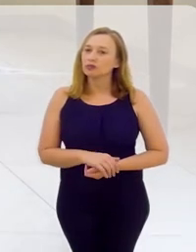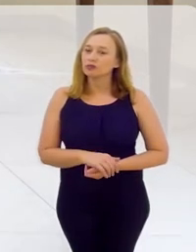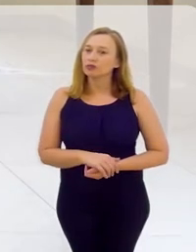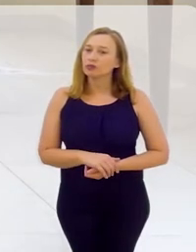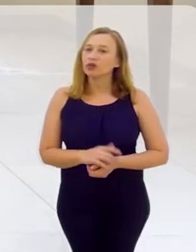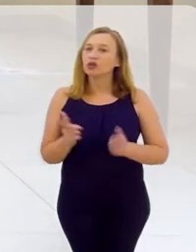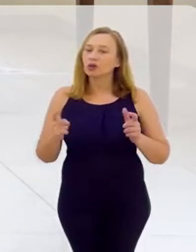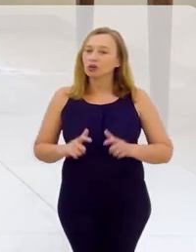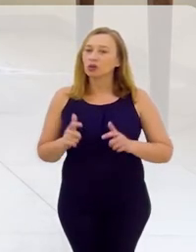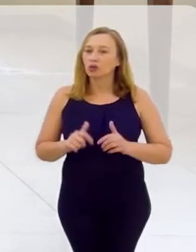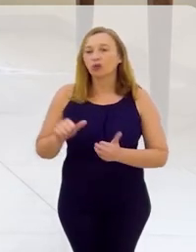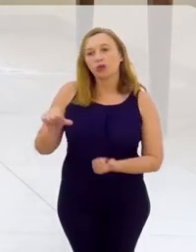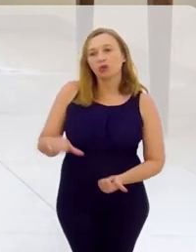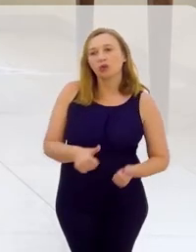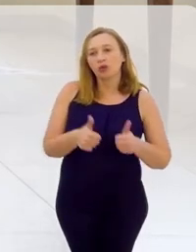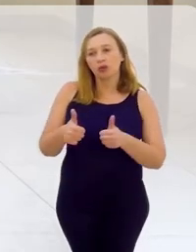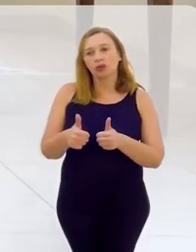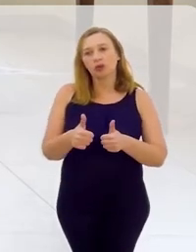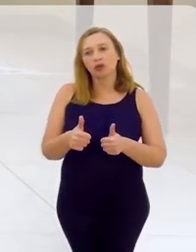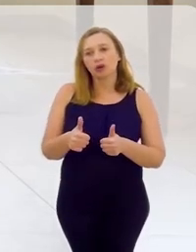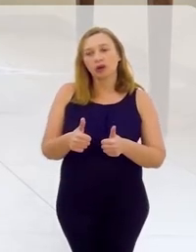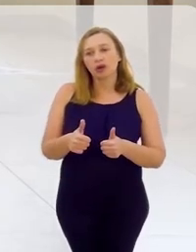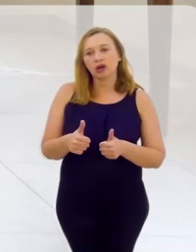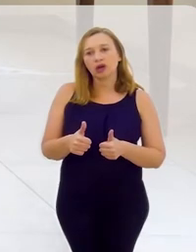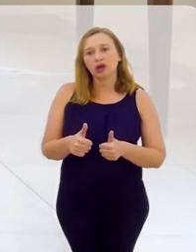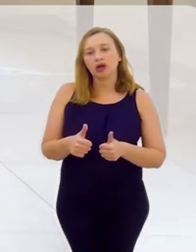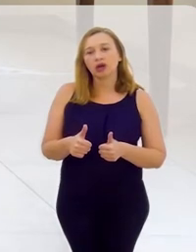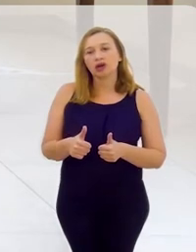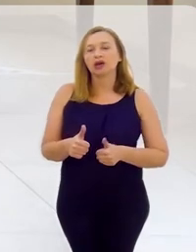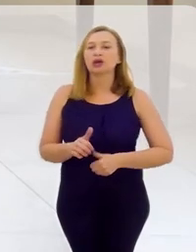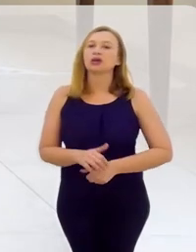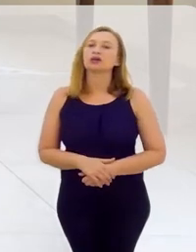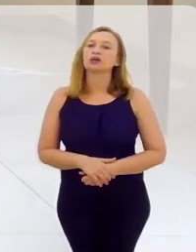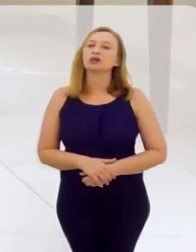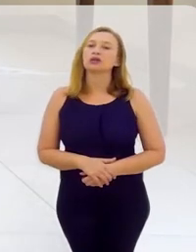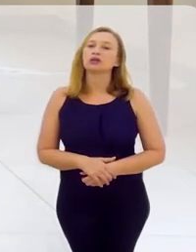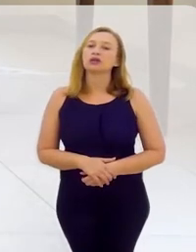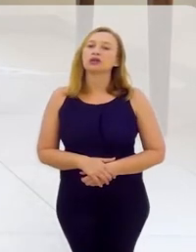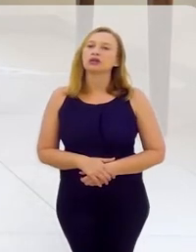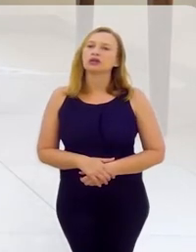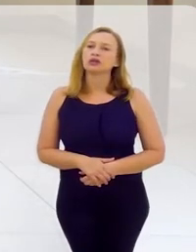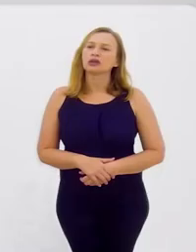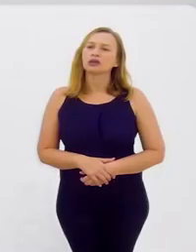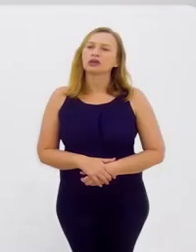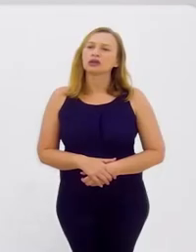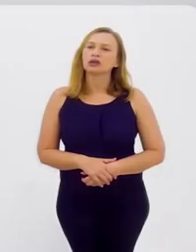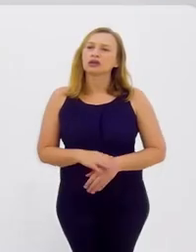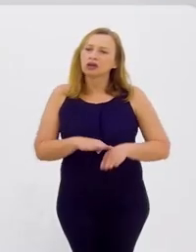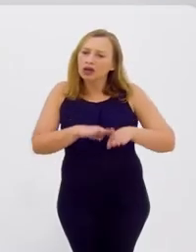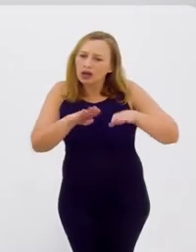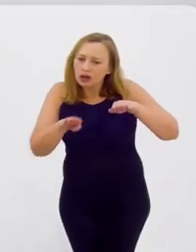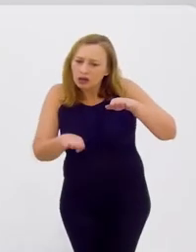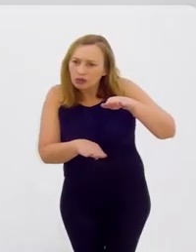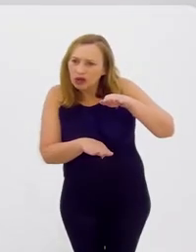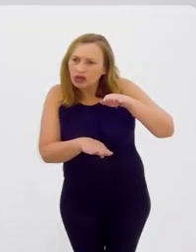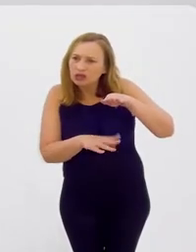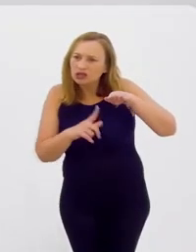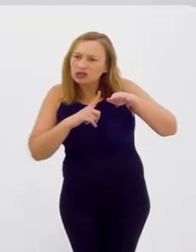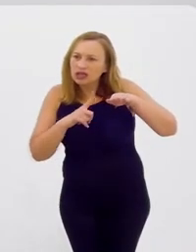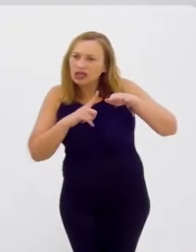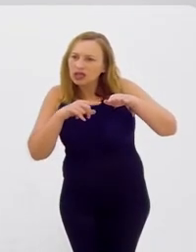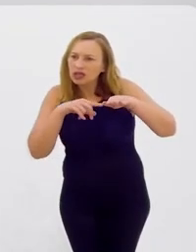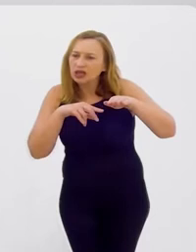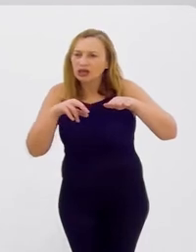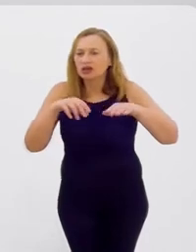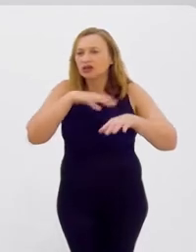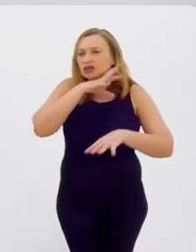aqui o lugar do batismo. A pia batismal, né? Do A pia templo, né? batismal. Isso. Abaixo